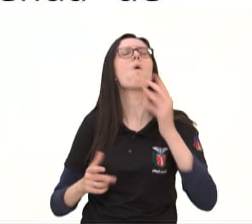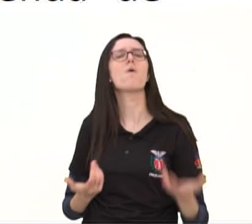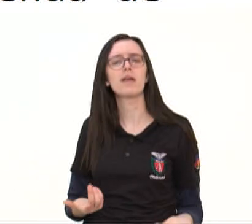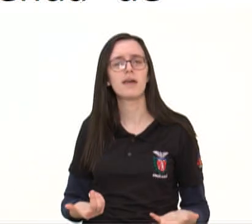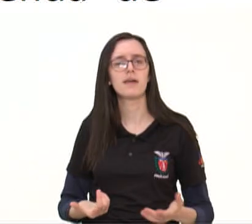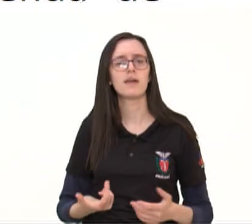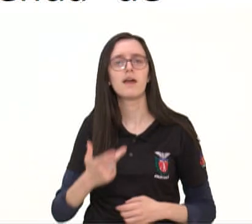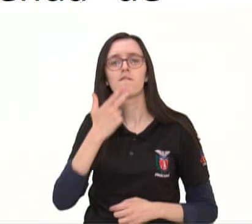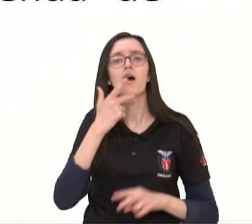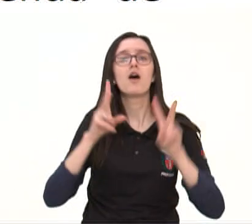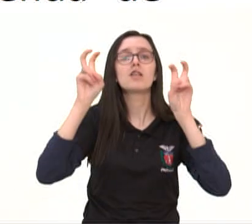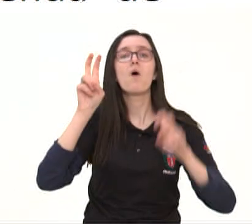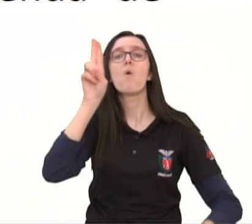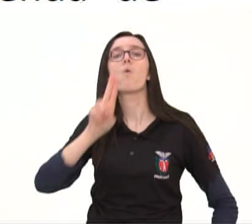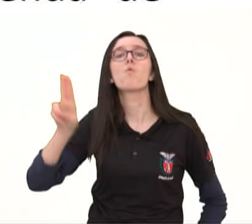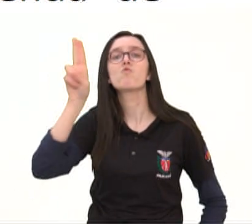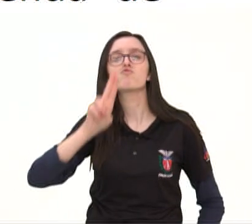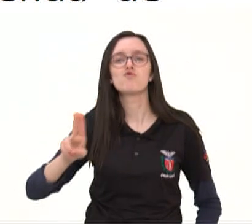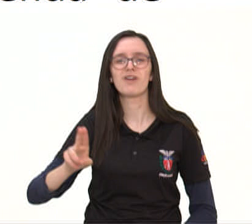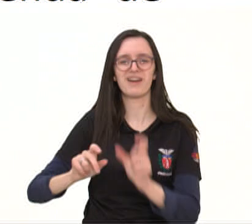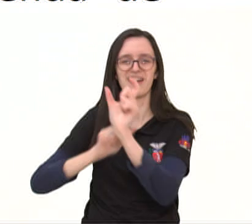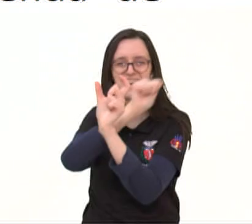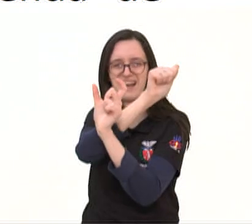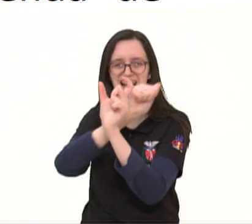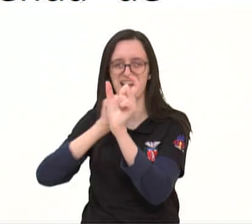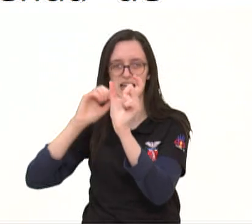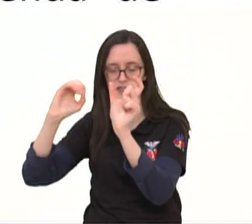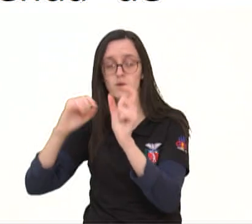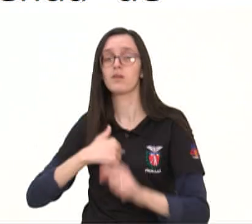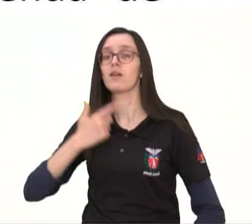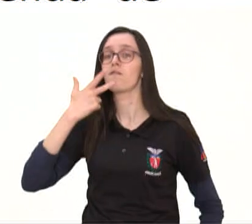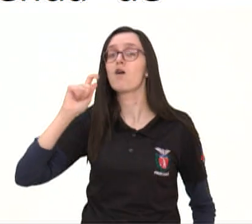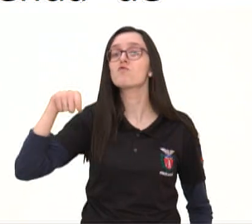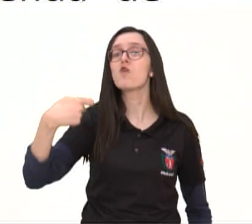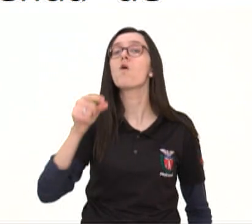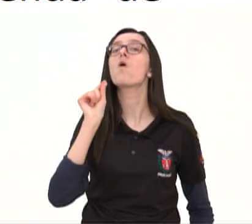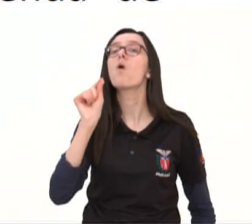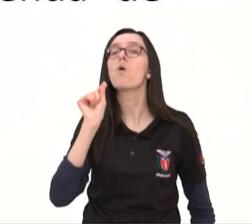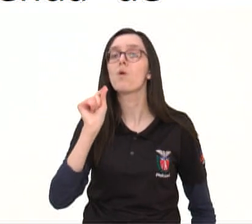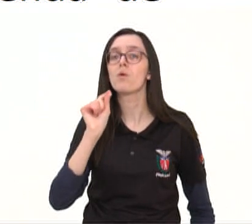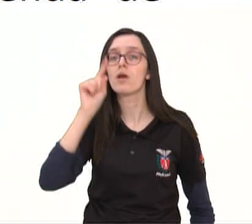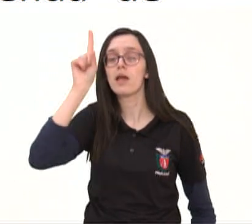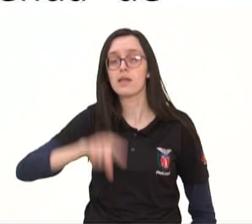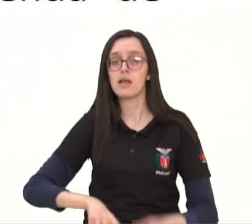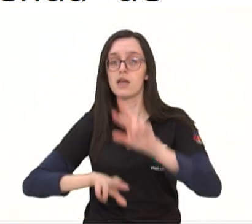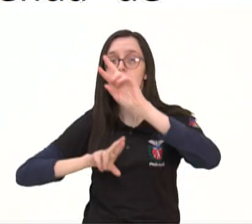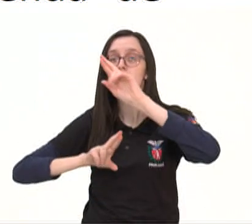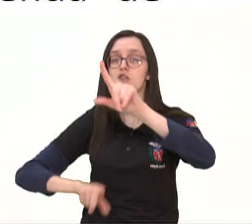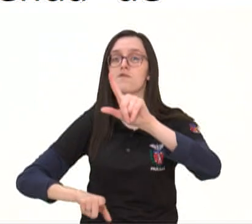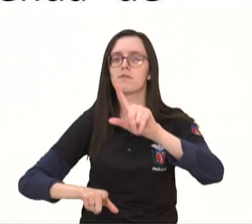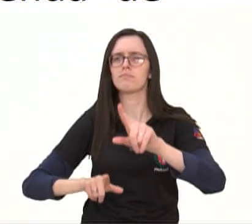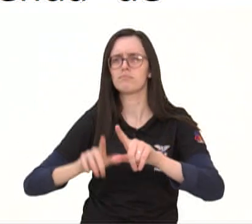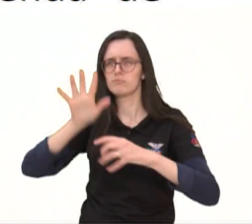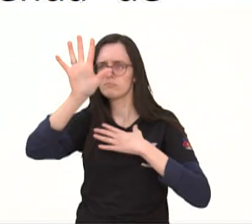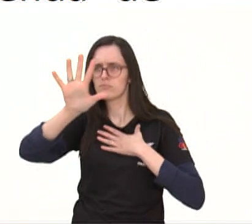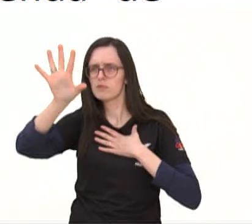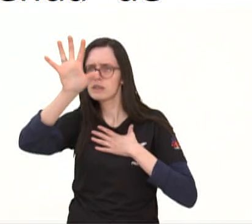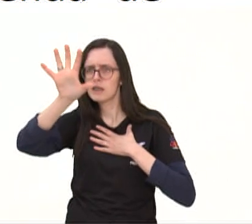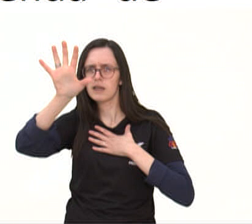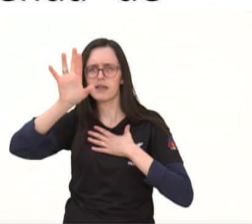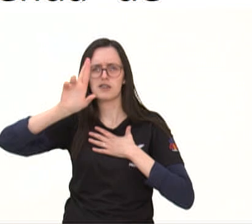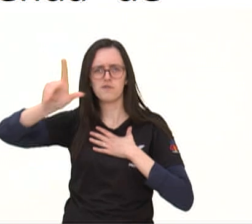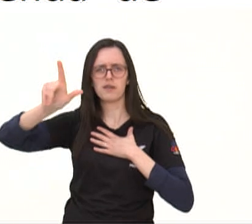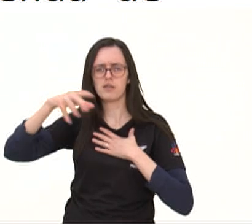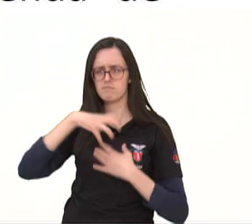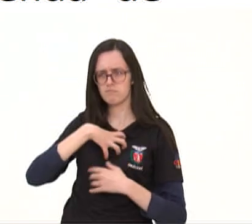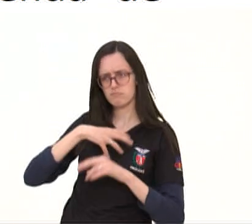que se refere ao uso dos artigos. Nós estamos falando, então, agora de diferença de sentidos no